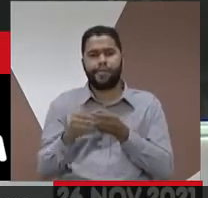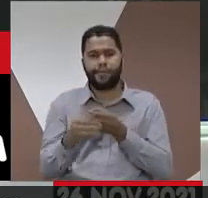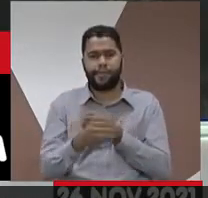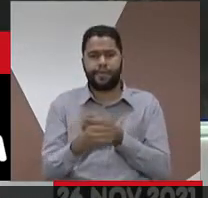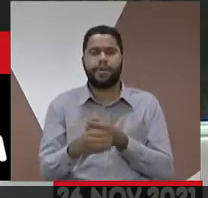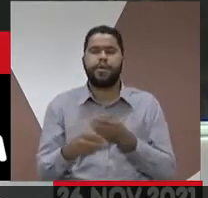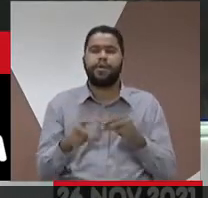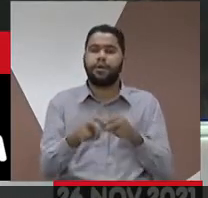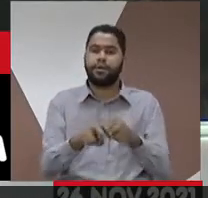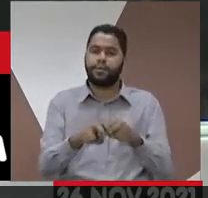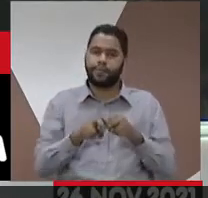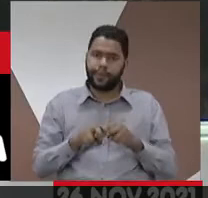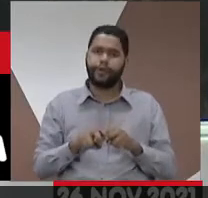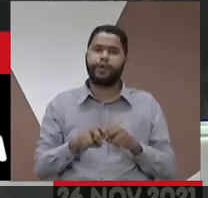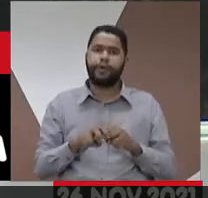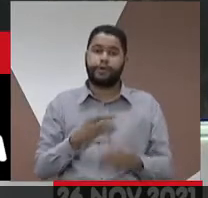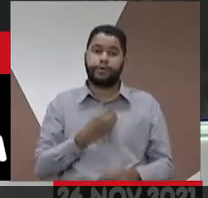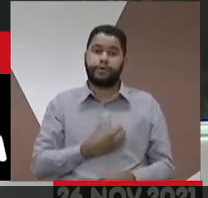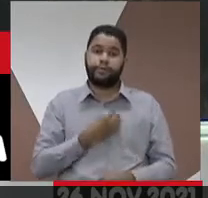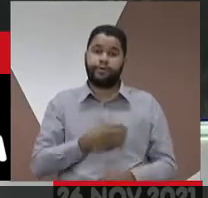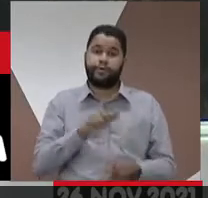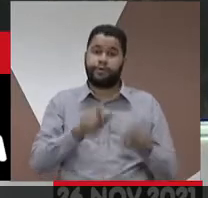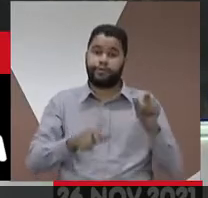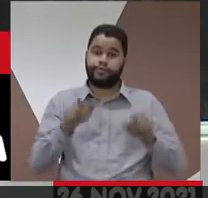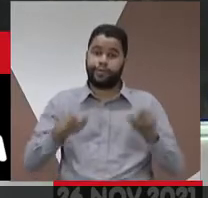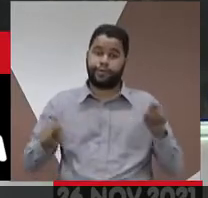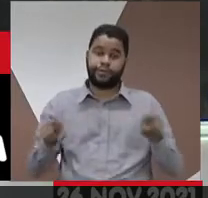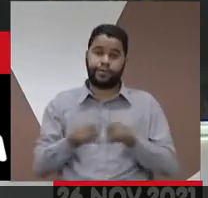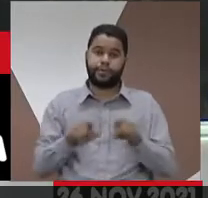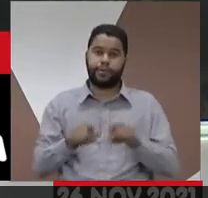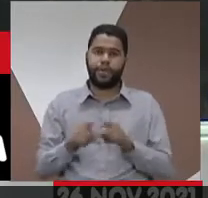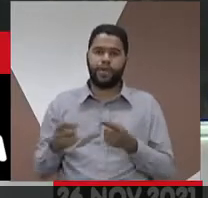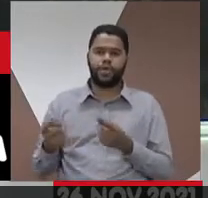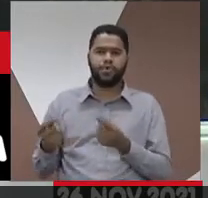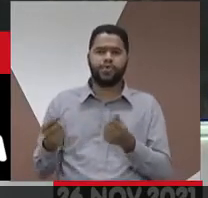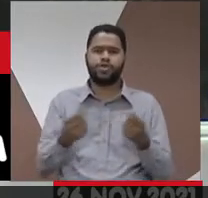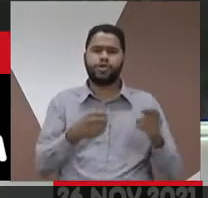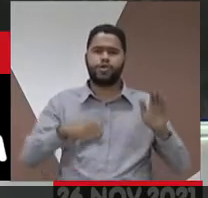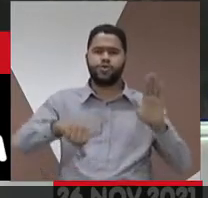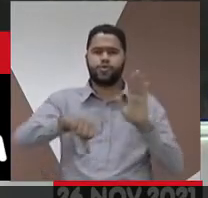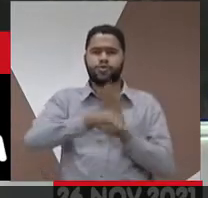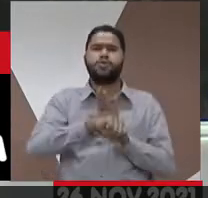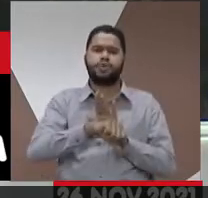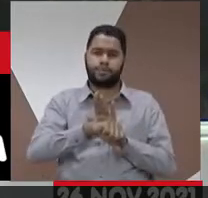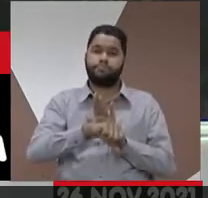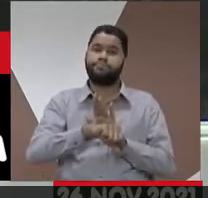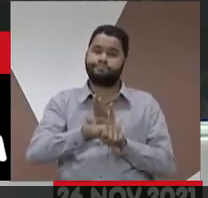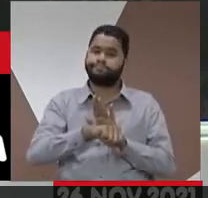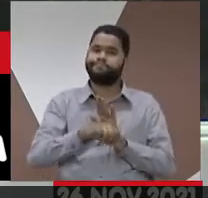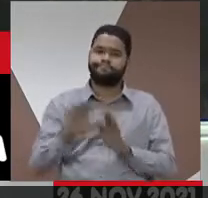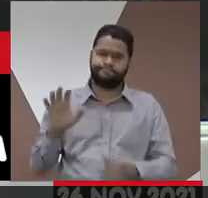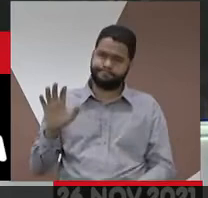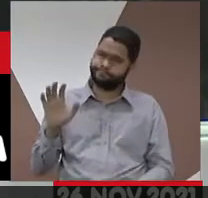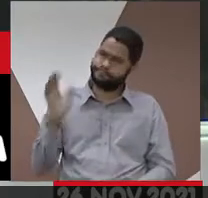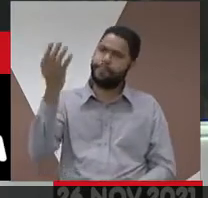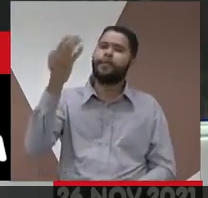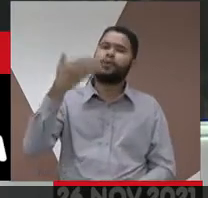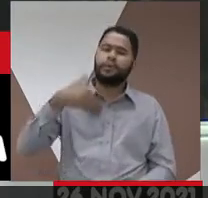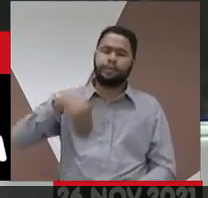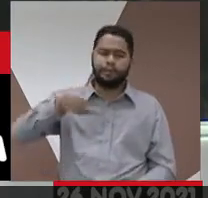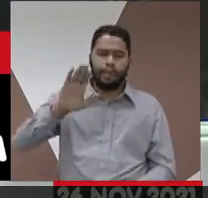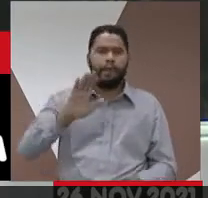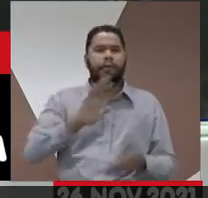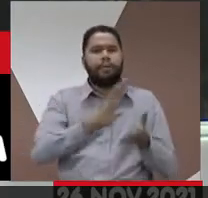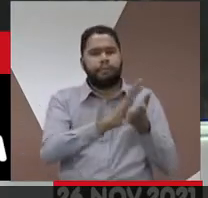em detrimento da vida das pessoas, e é um dinheiro que vem de um crime ambiental e que vai causar ainda mais